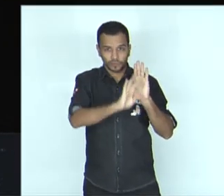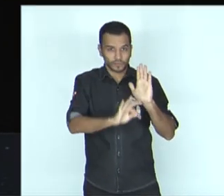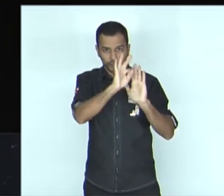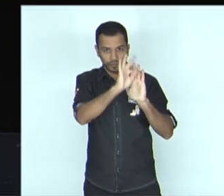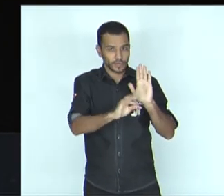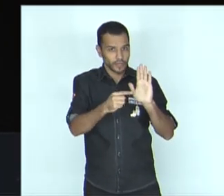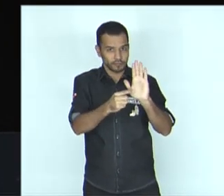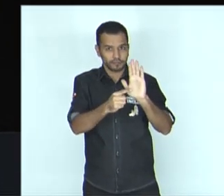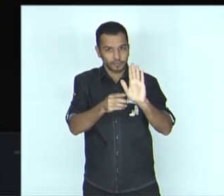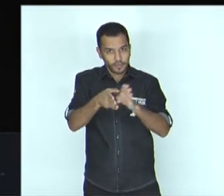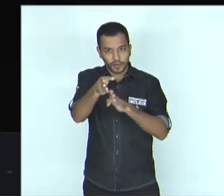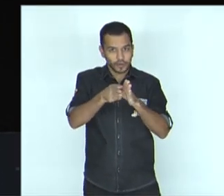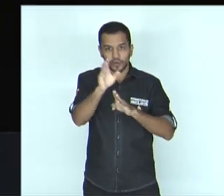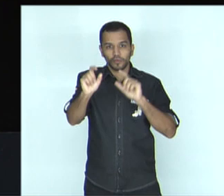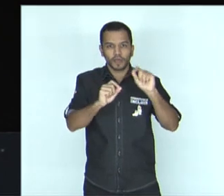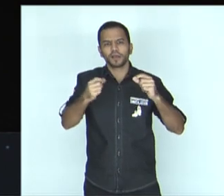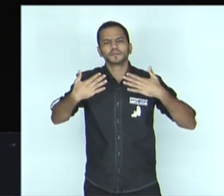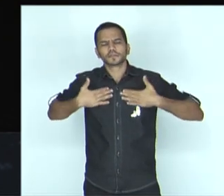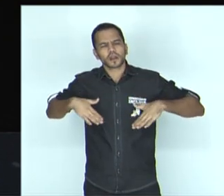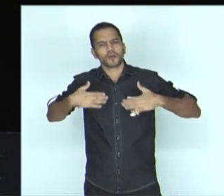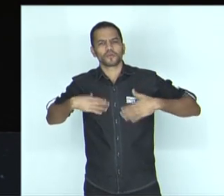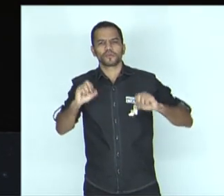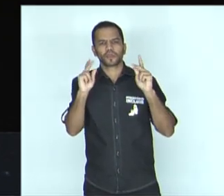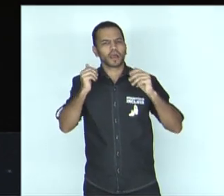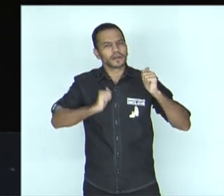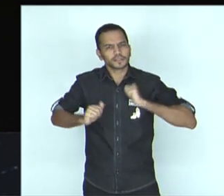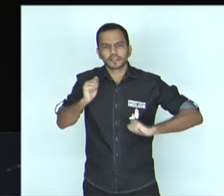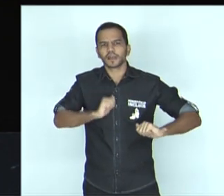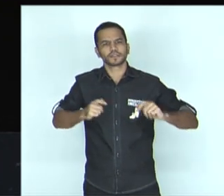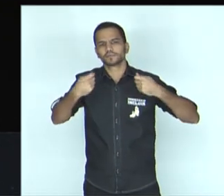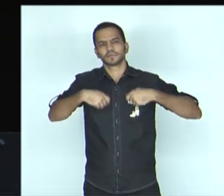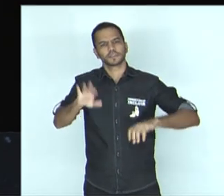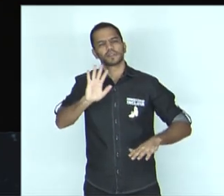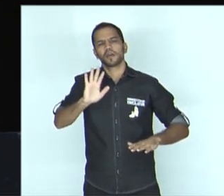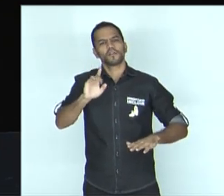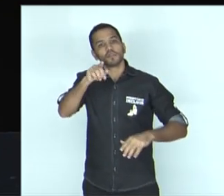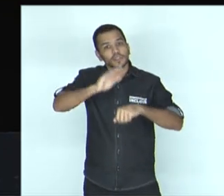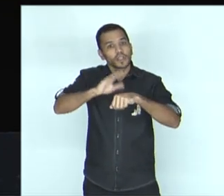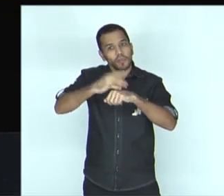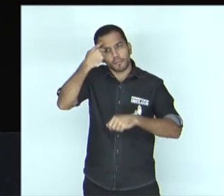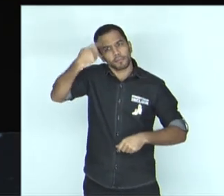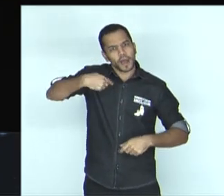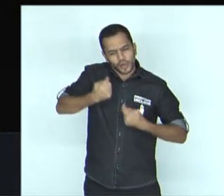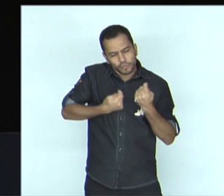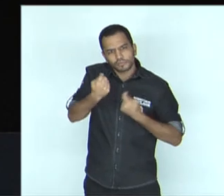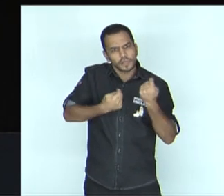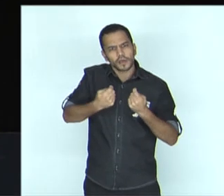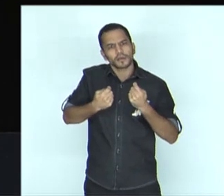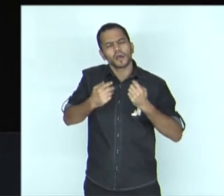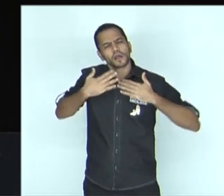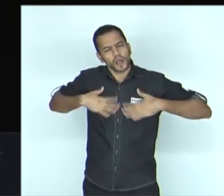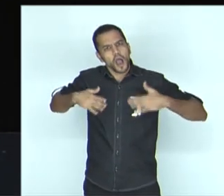ouvir hoje, é essa. Fique tranquilo. Ei, chega de ansiedade. Ei, domínio próprio. Ei, baixa a bola.